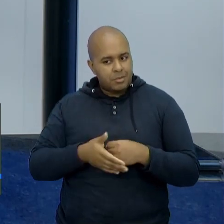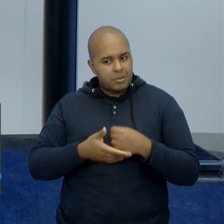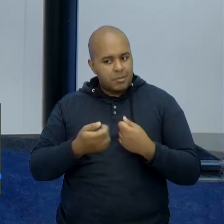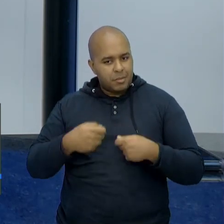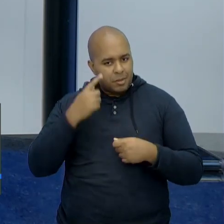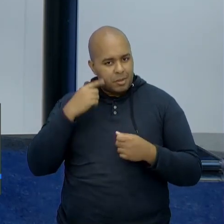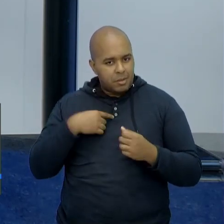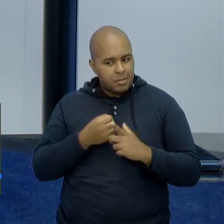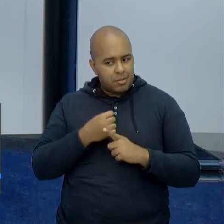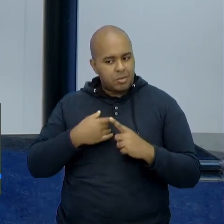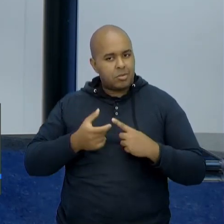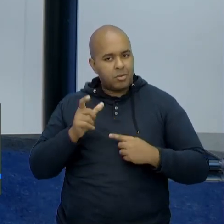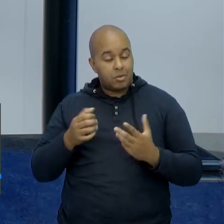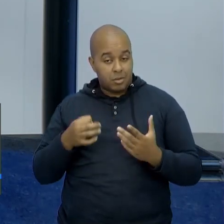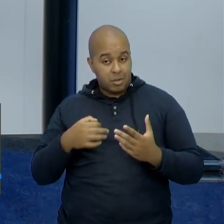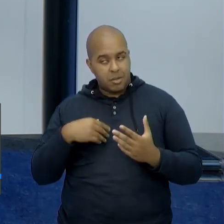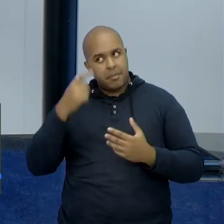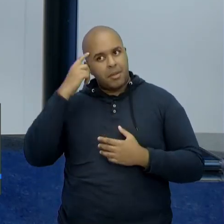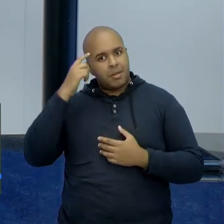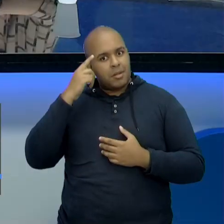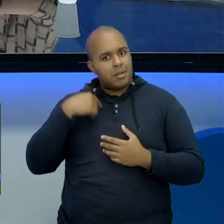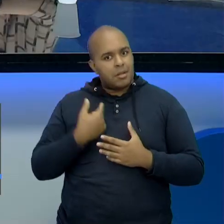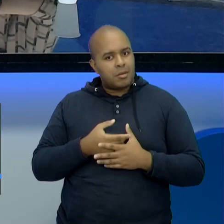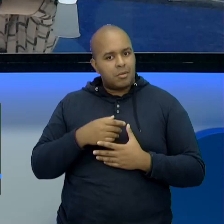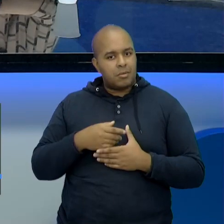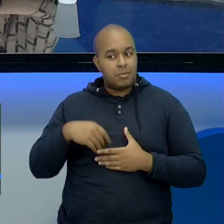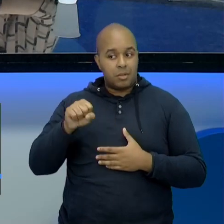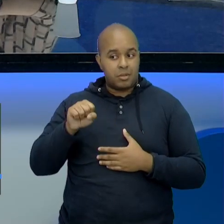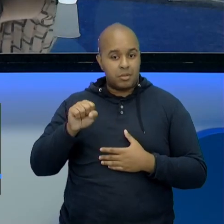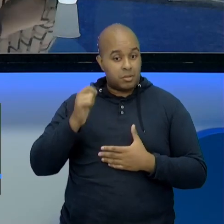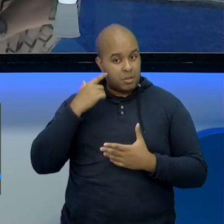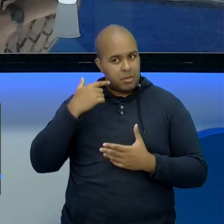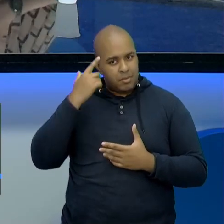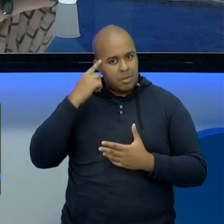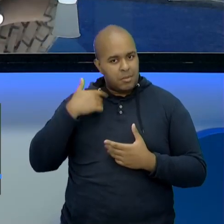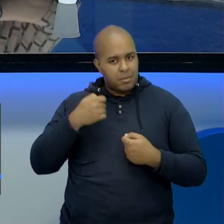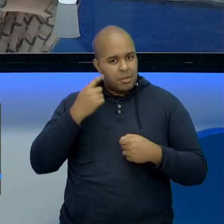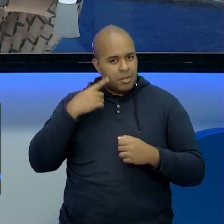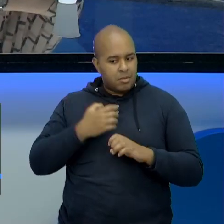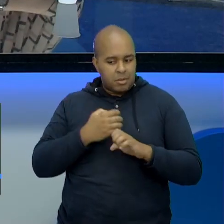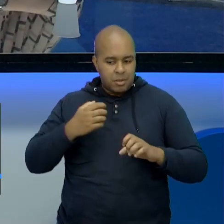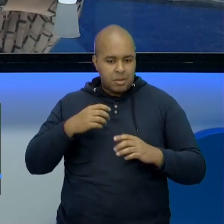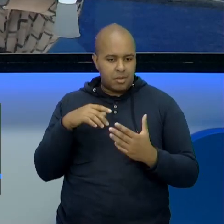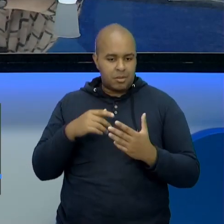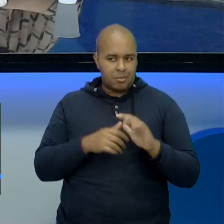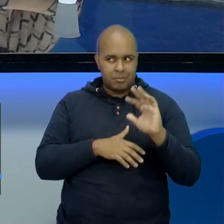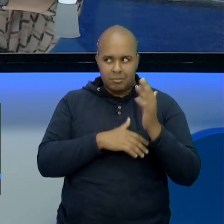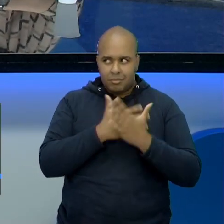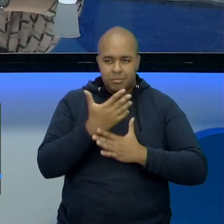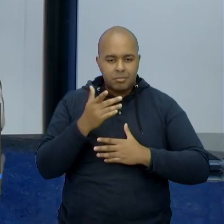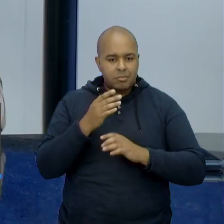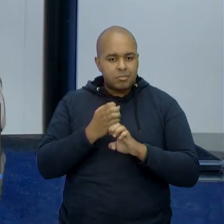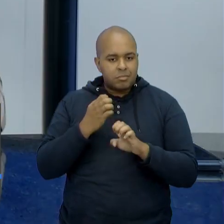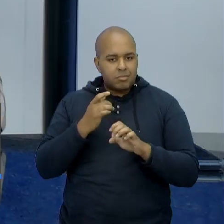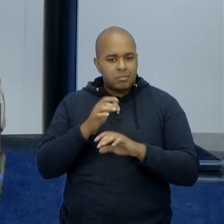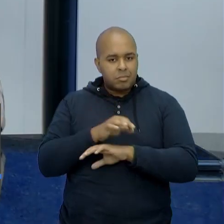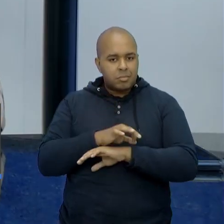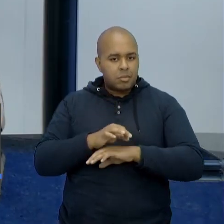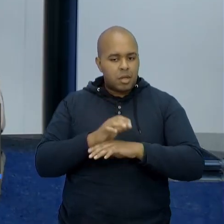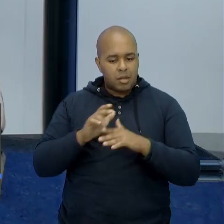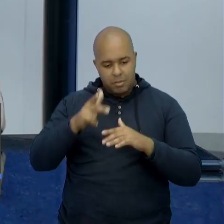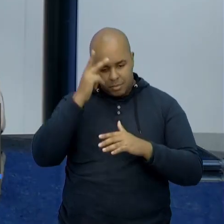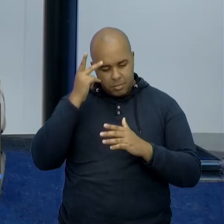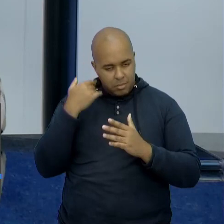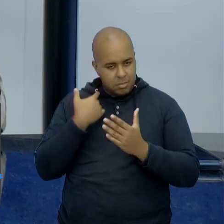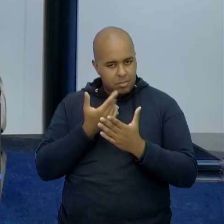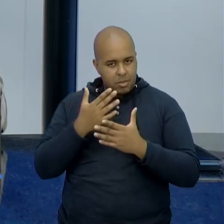precisa de um sociólogo pensando no S. Precisa de um engenheiro ambiental, uma pessoa formada em